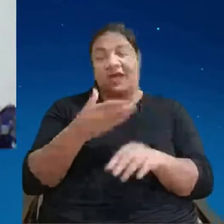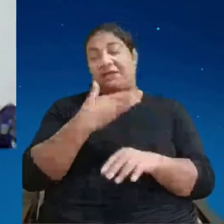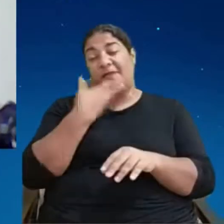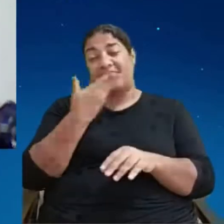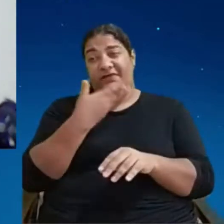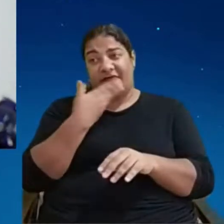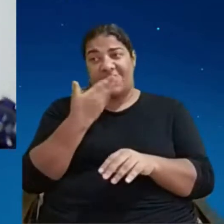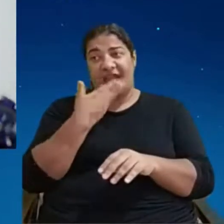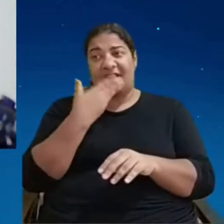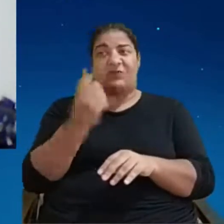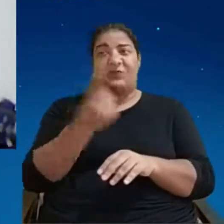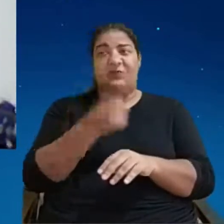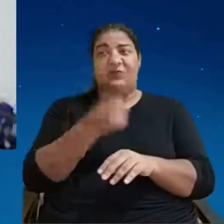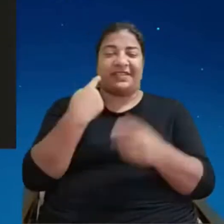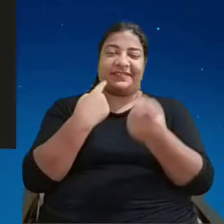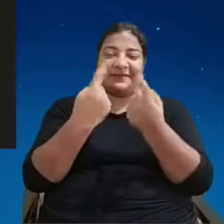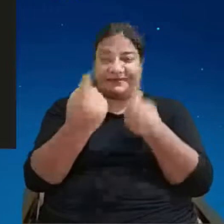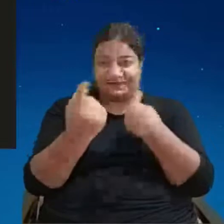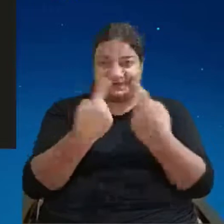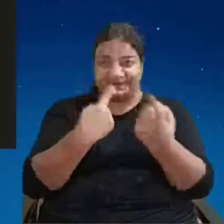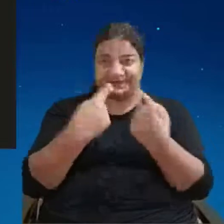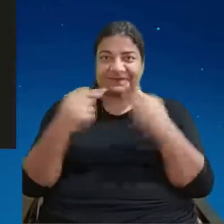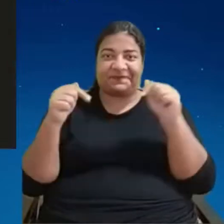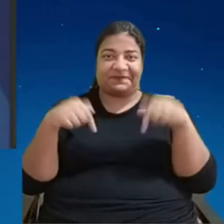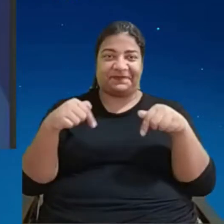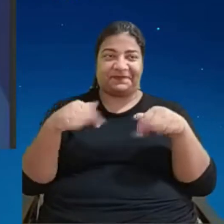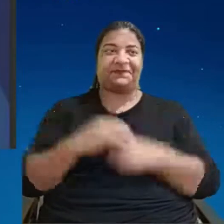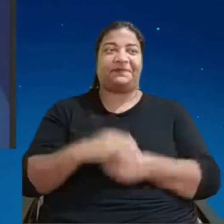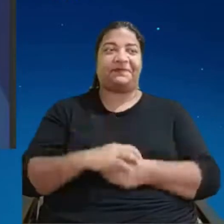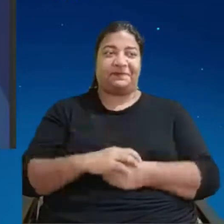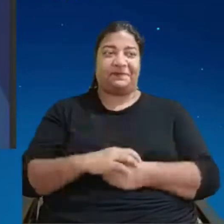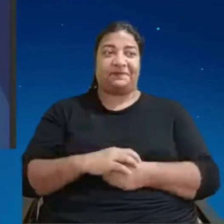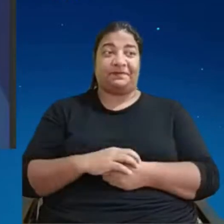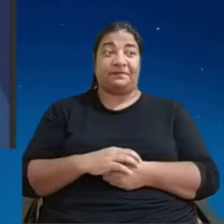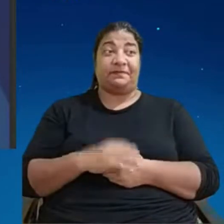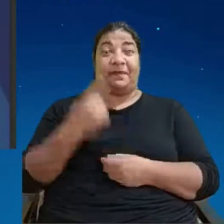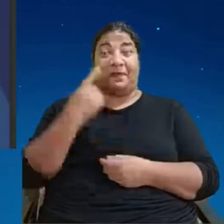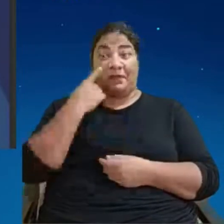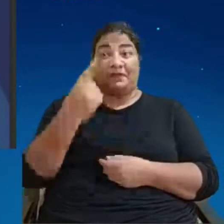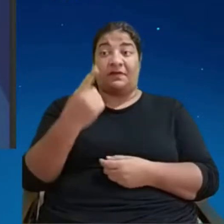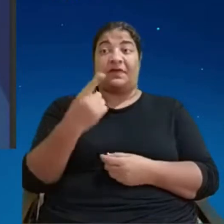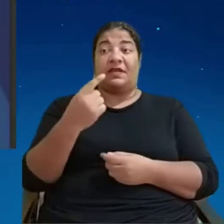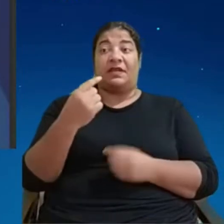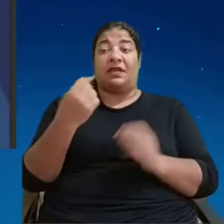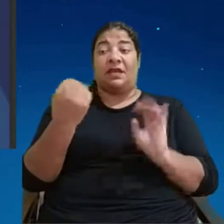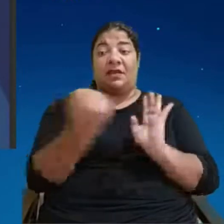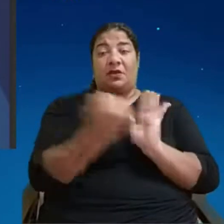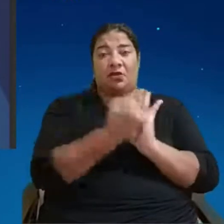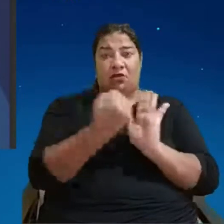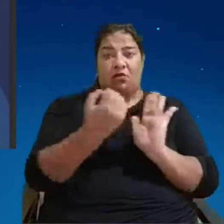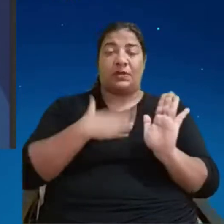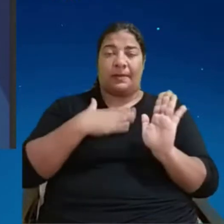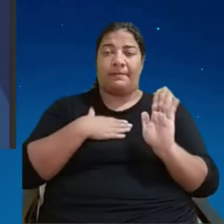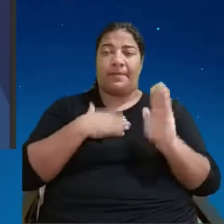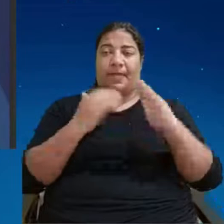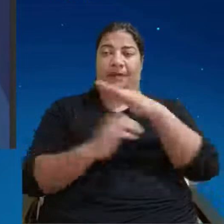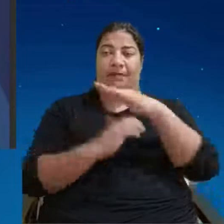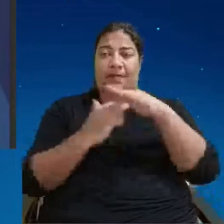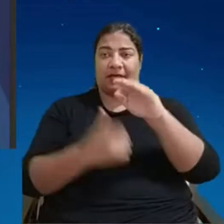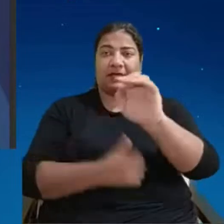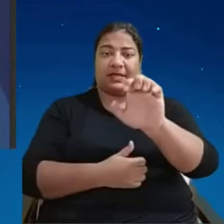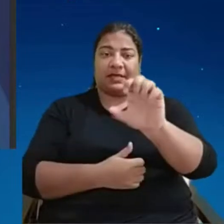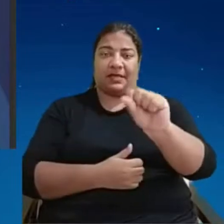a nossa interatividade, né? Então, aí está a logo da minha empresa, né? Então, assim, eu faço